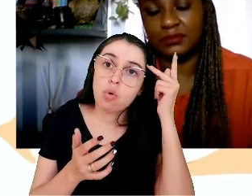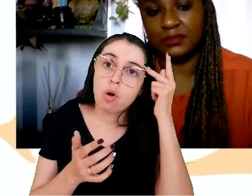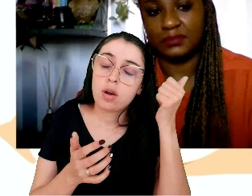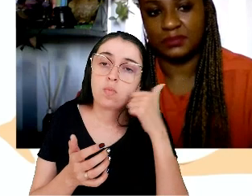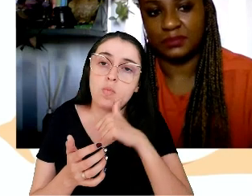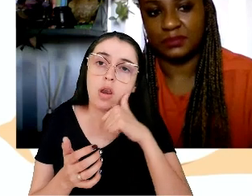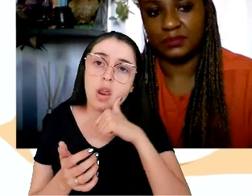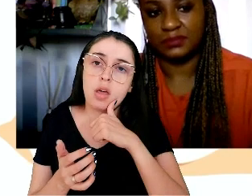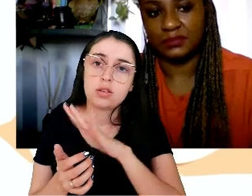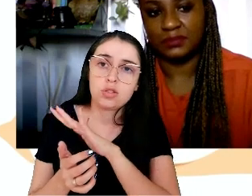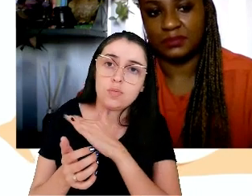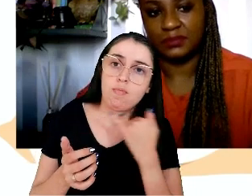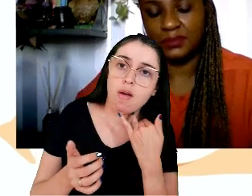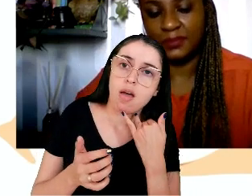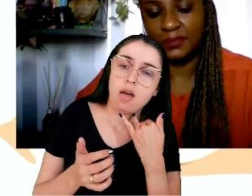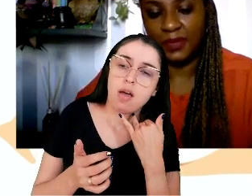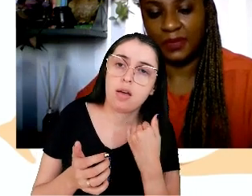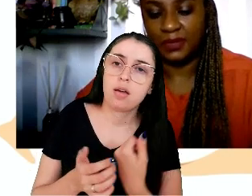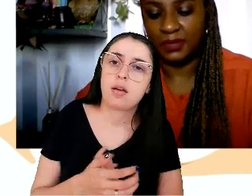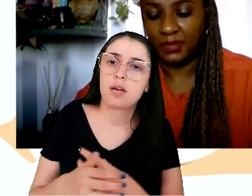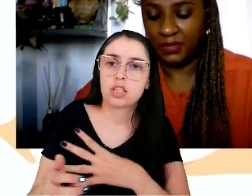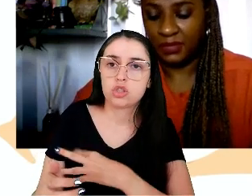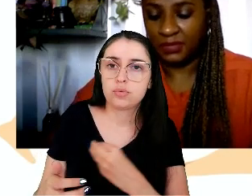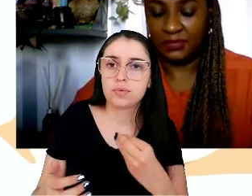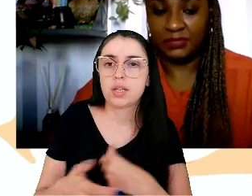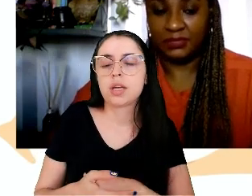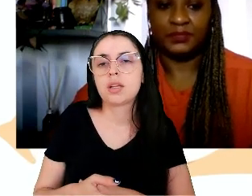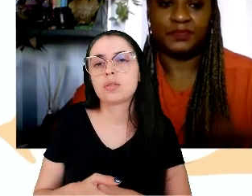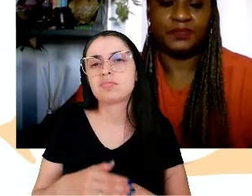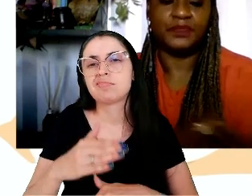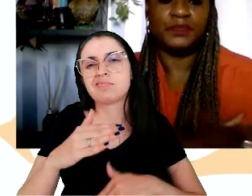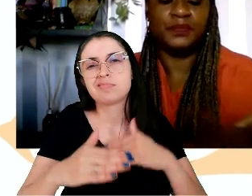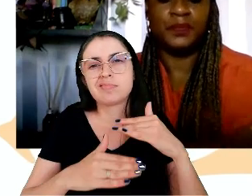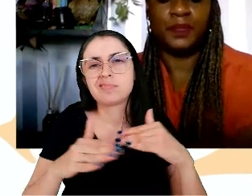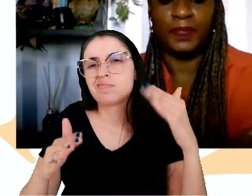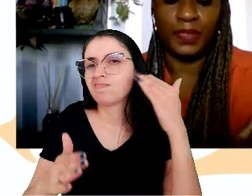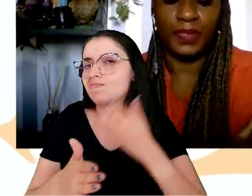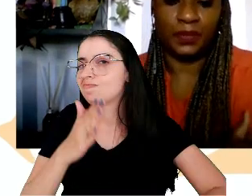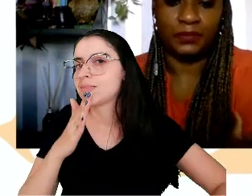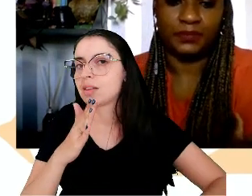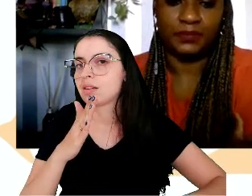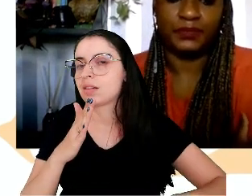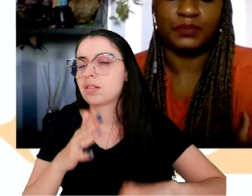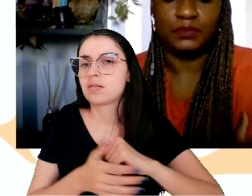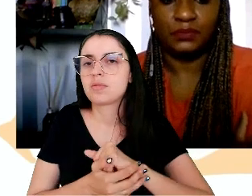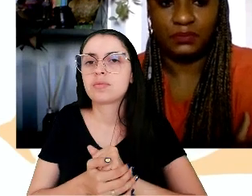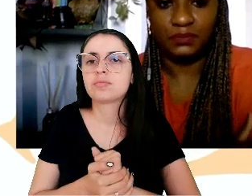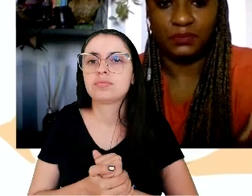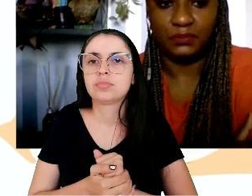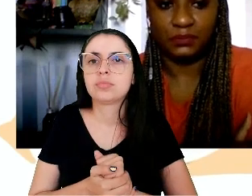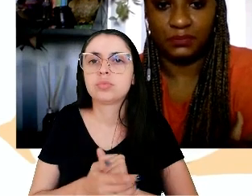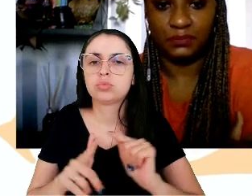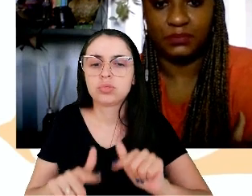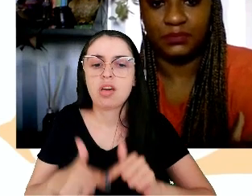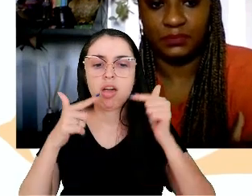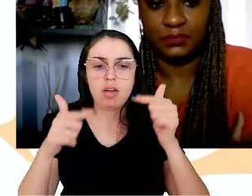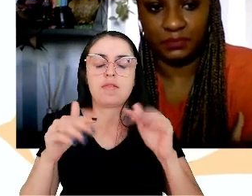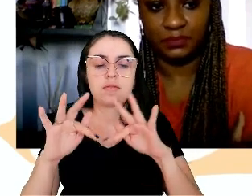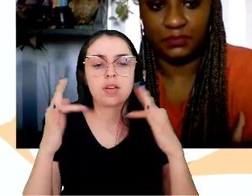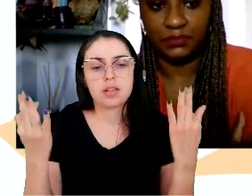vítimas de morte materna, cujas trajetórias foram interrompidas, forçam rearranjos